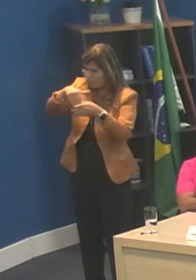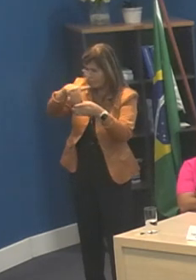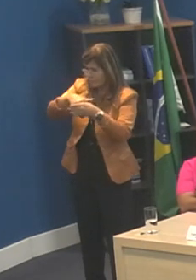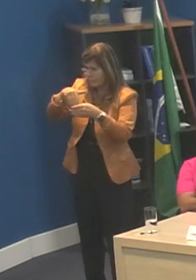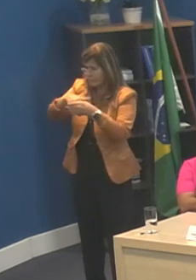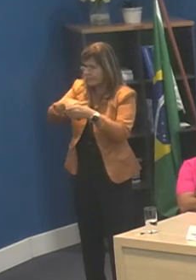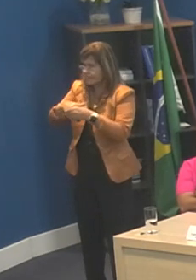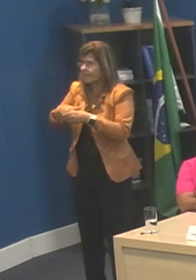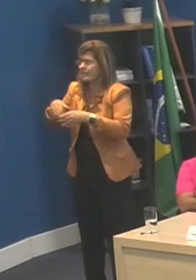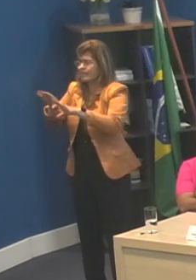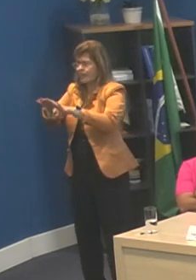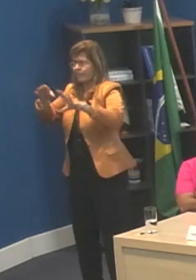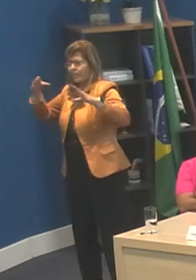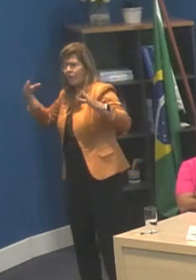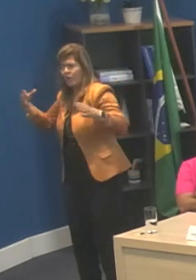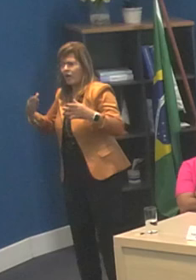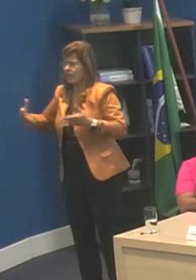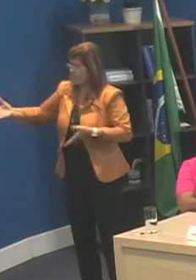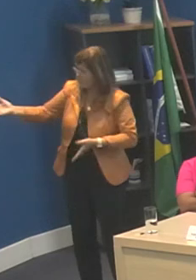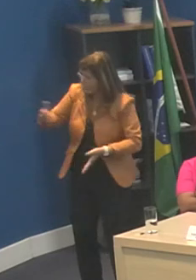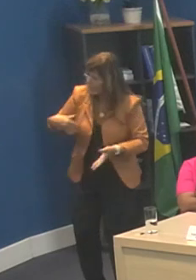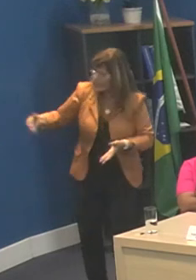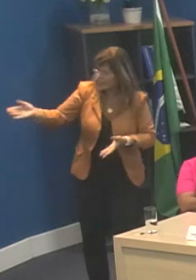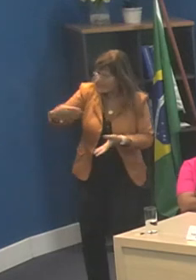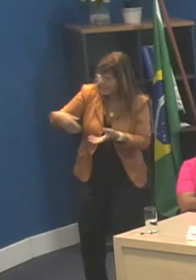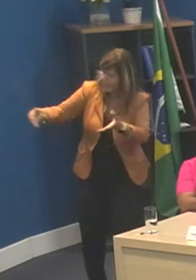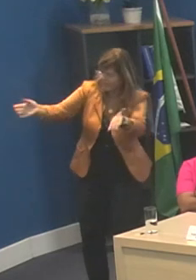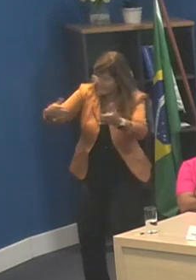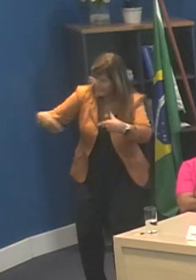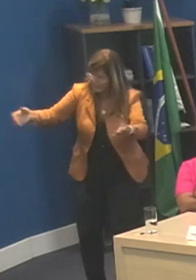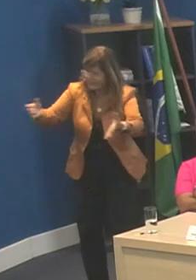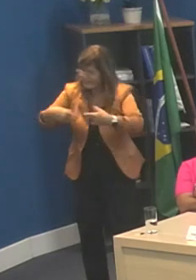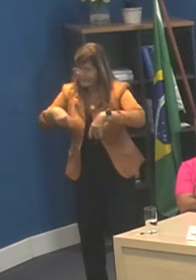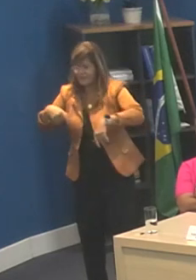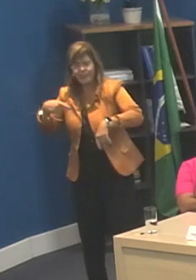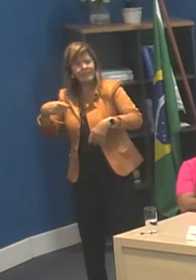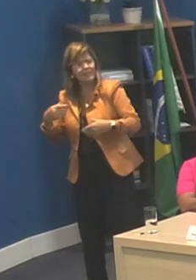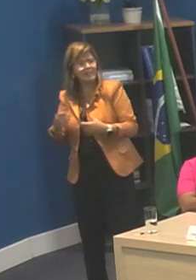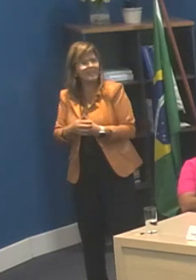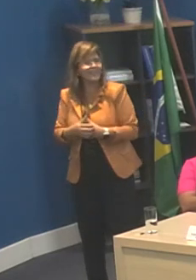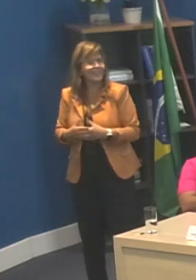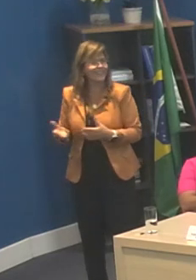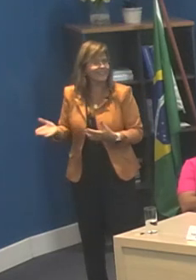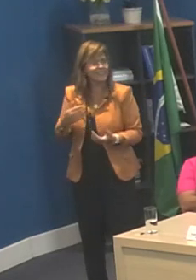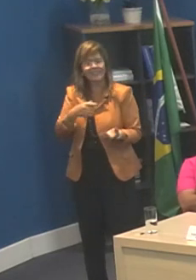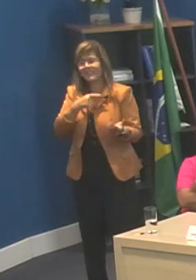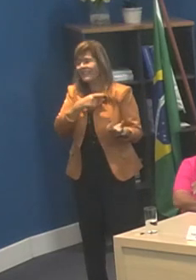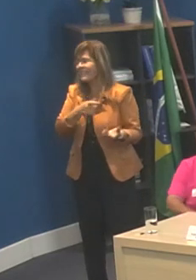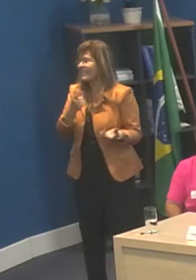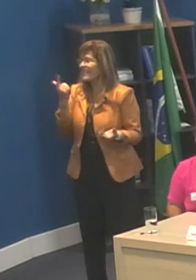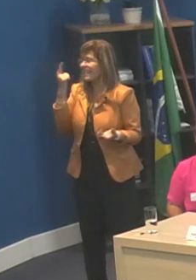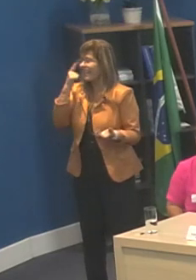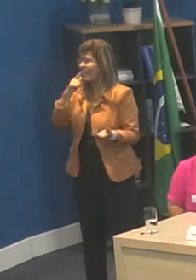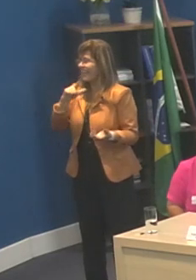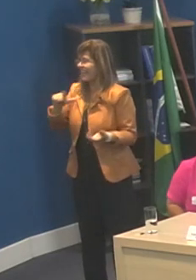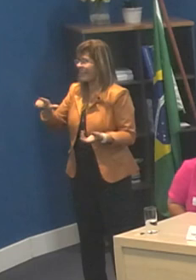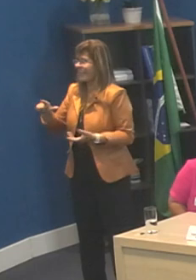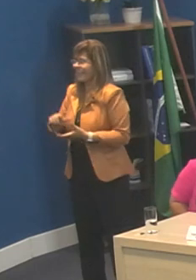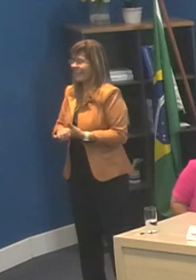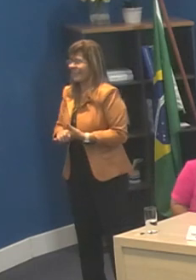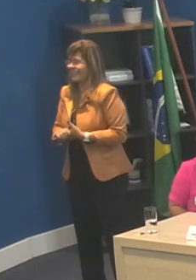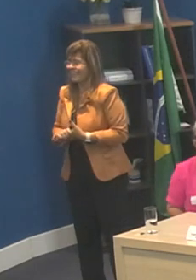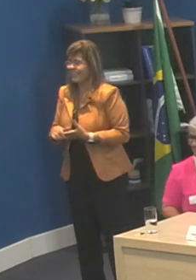fica na porta e vamos eleger Maria, boca de urna, para ela ser eleita